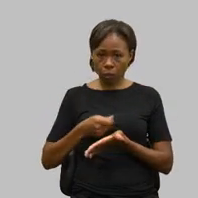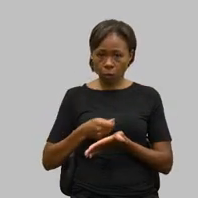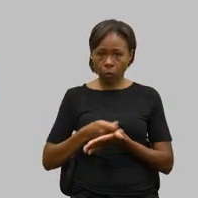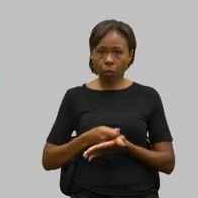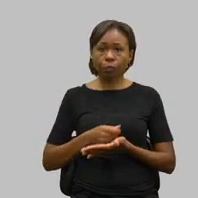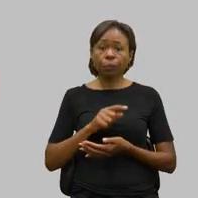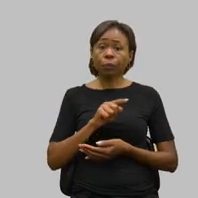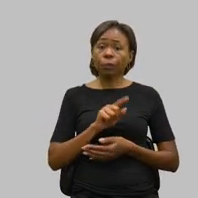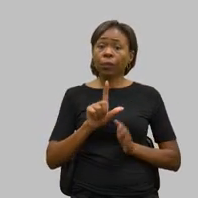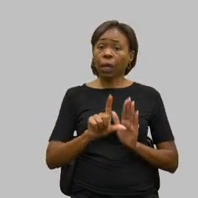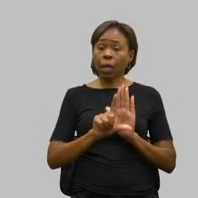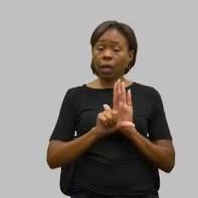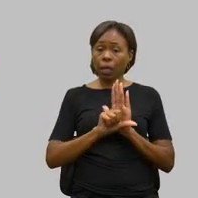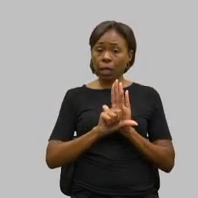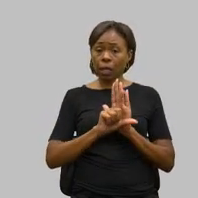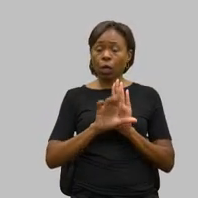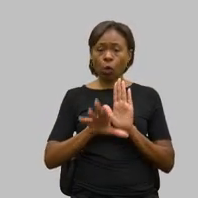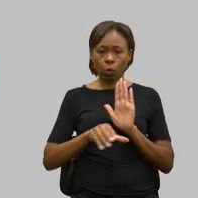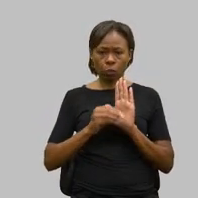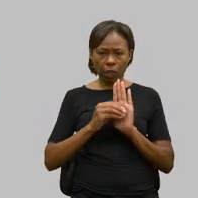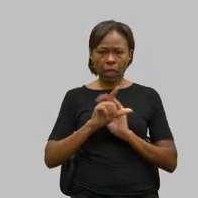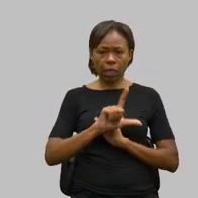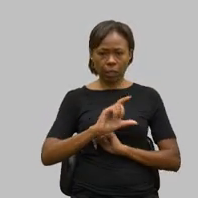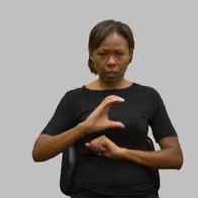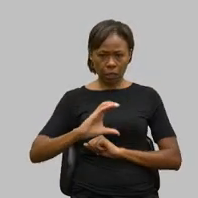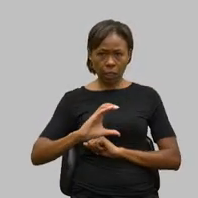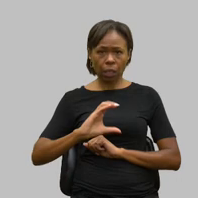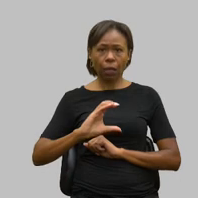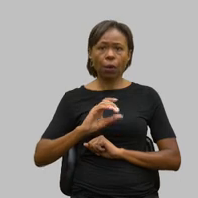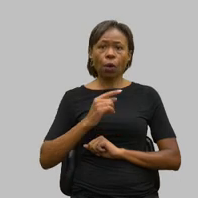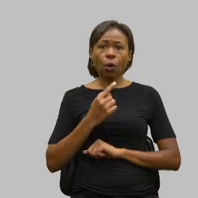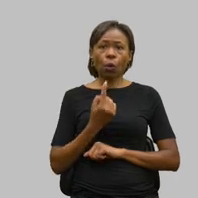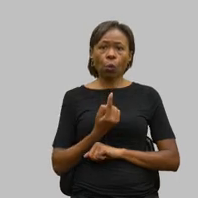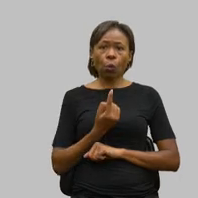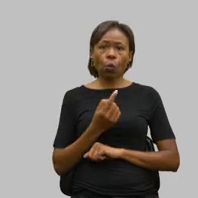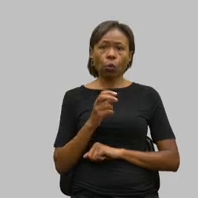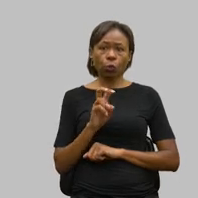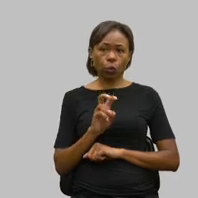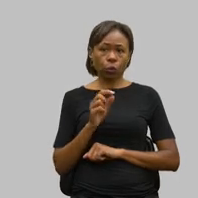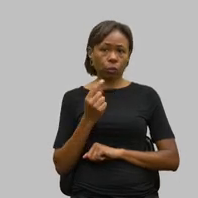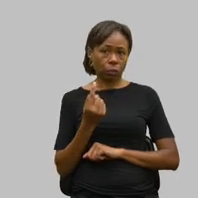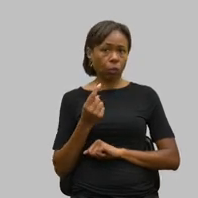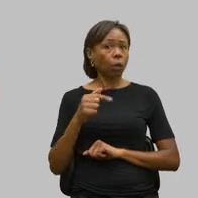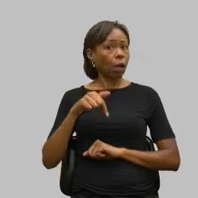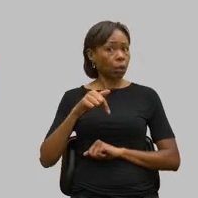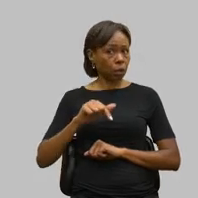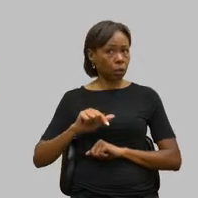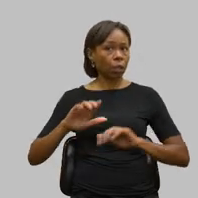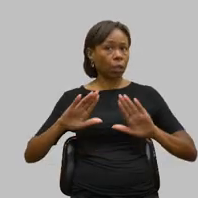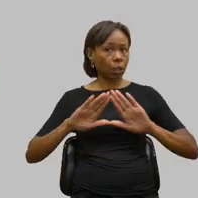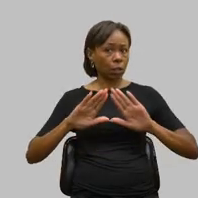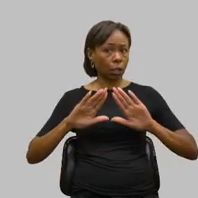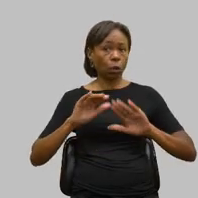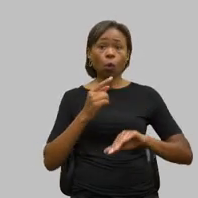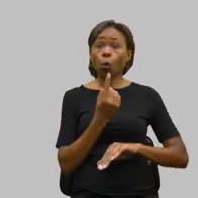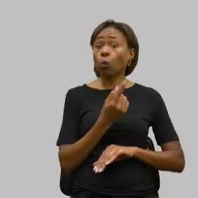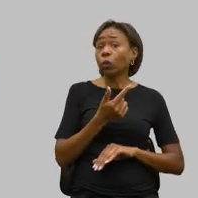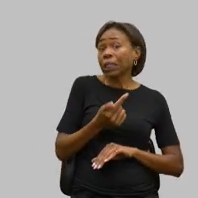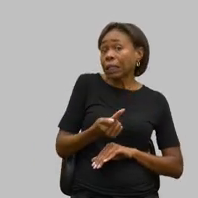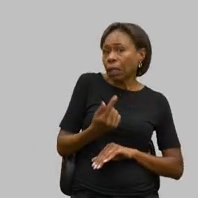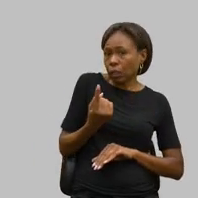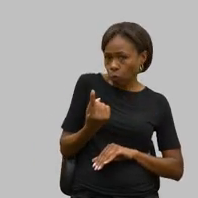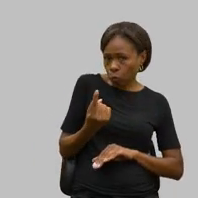é importante falar dela também, outra conquista que a Assembleia Legislativa nos proporcionou, a lei complementar 171